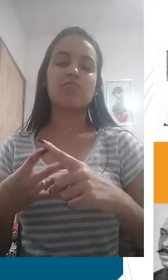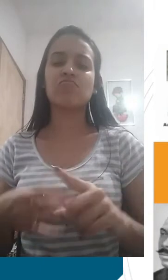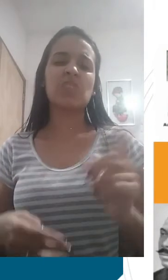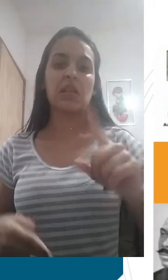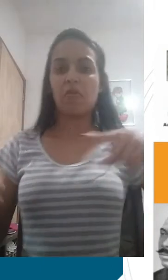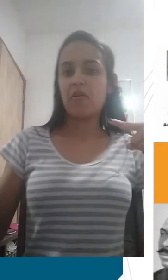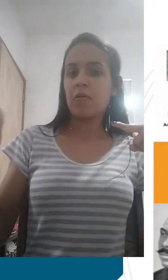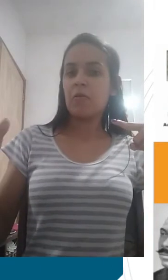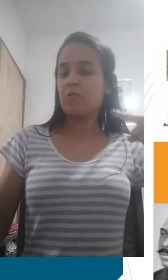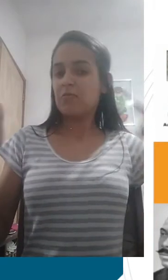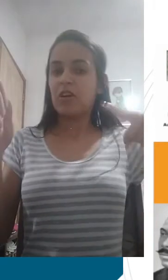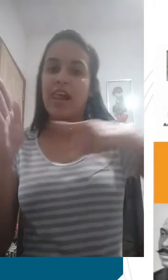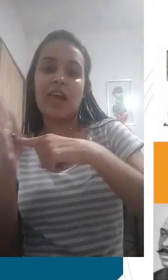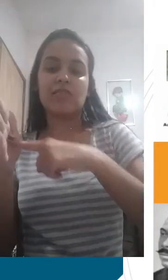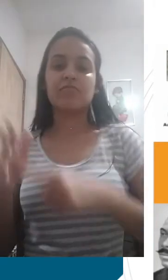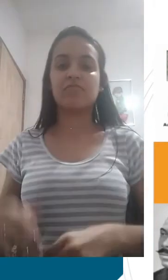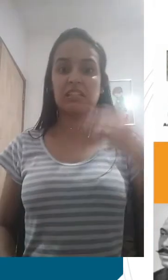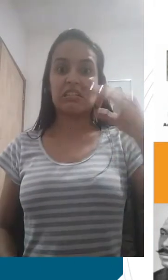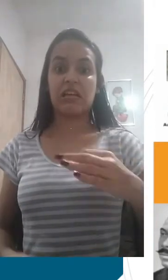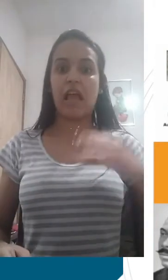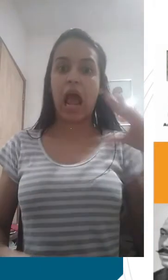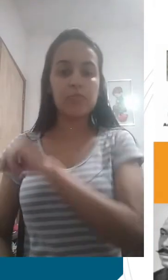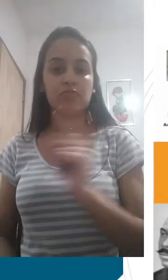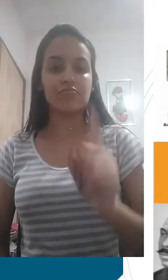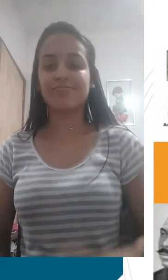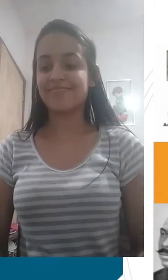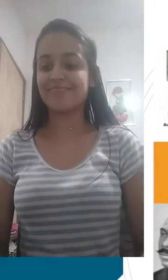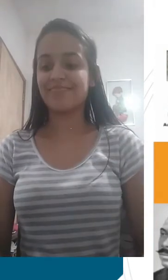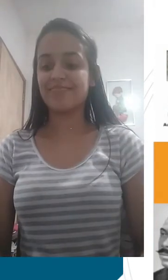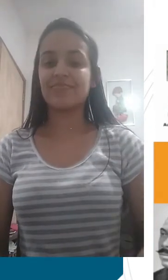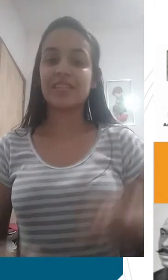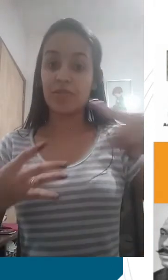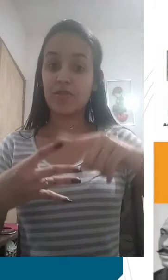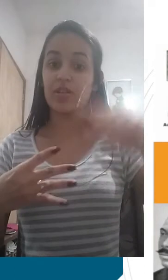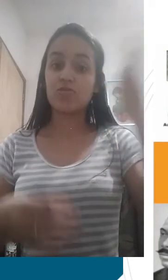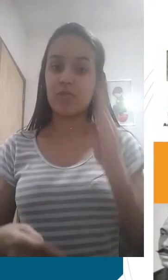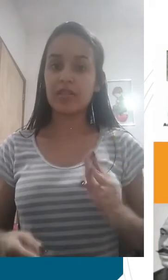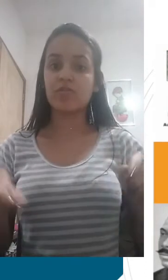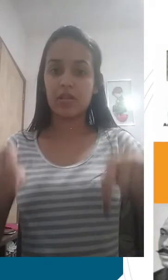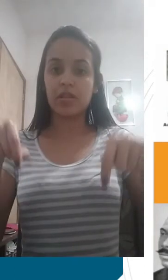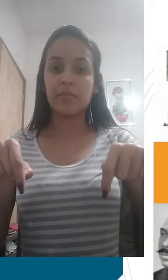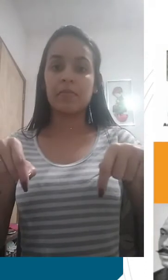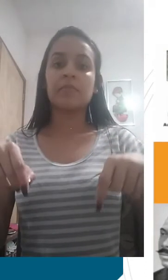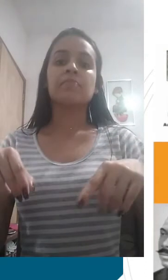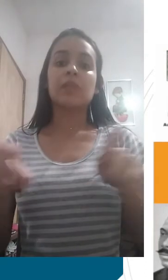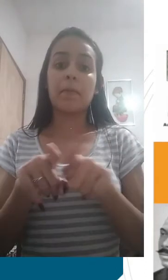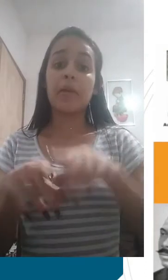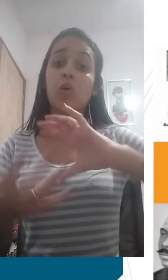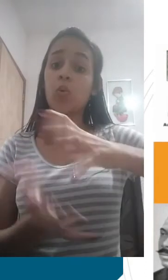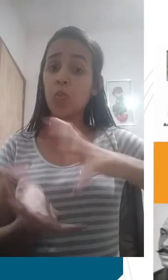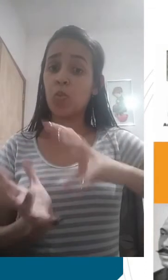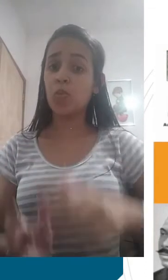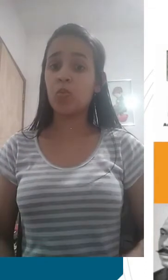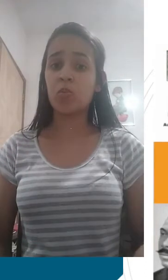movimento anterior. O simbolismo no Brasil e no mundo chegou a ser considerado como um movimento